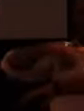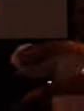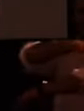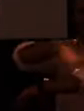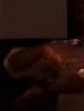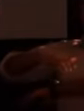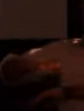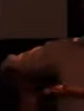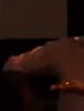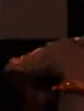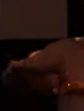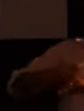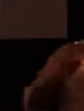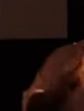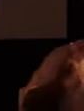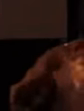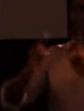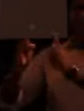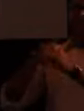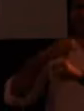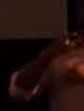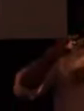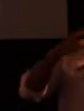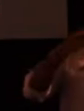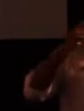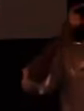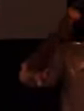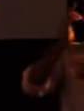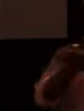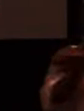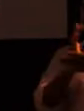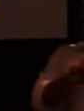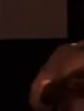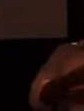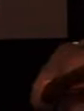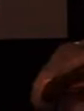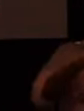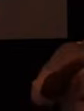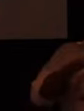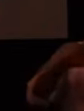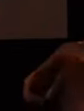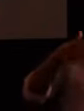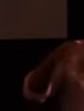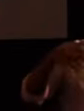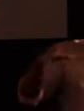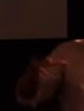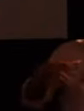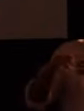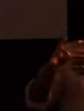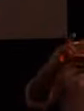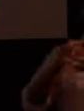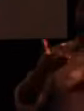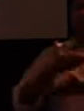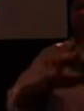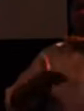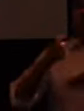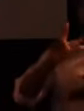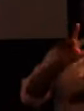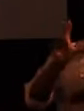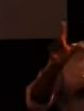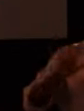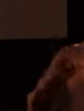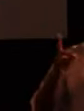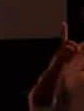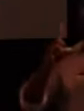exatamente porque é no conjunto que a gente vai sentir o impacto de um instrumento desse, tá certo? E é por isso que esse instrumento